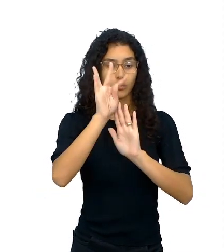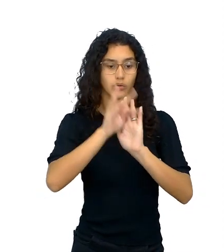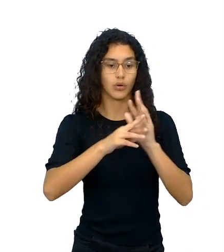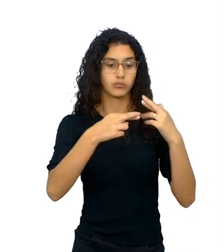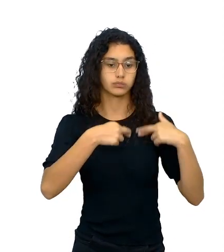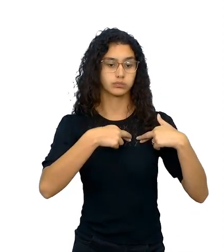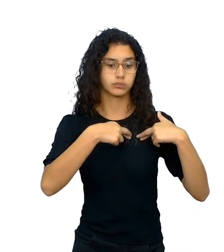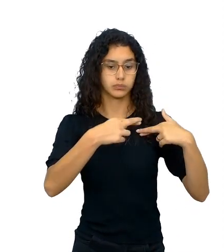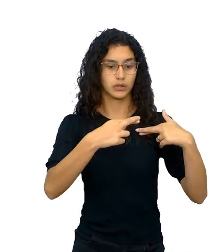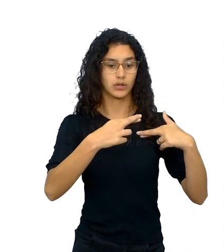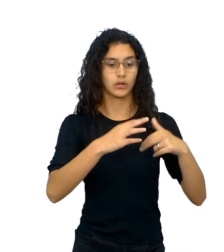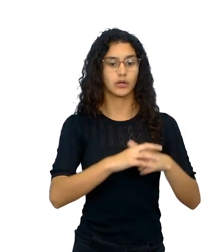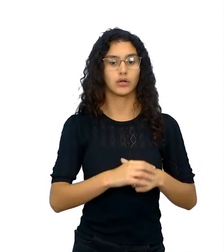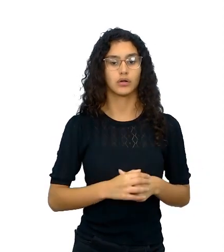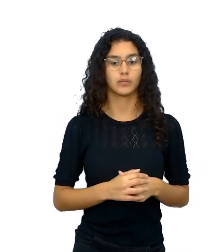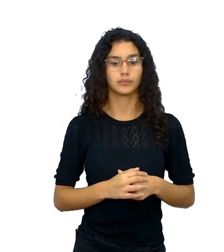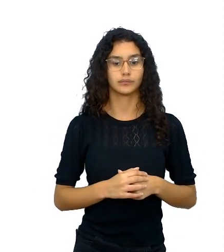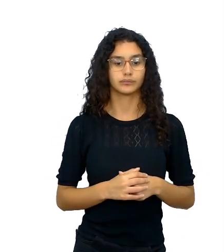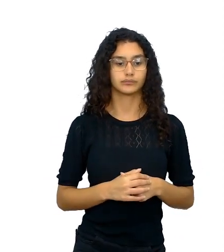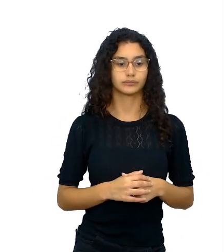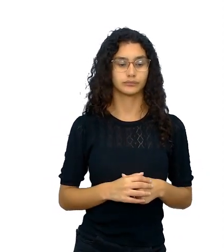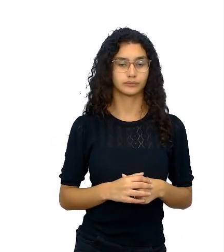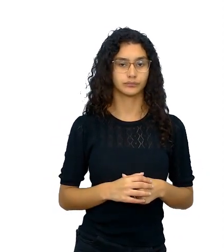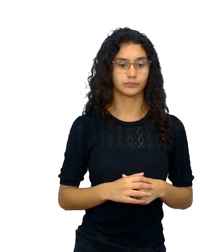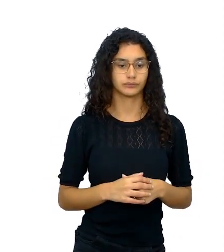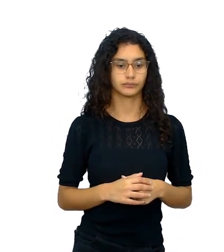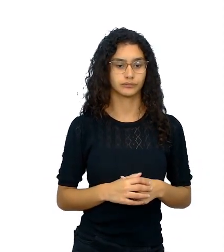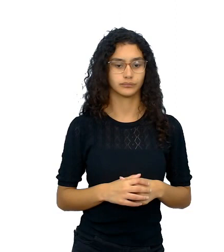textual romance,